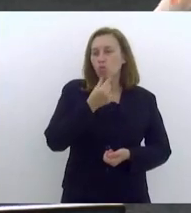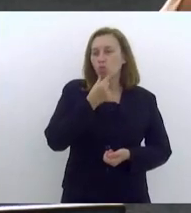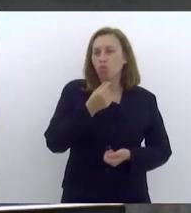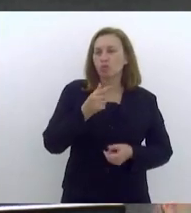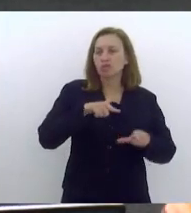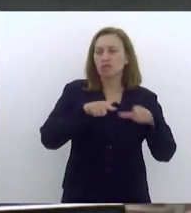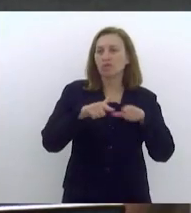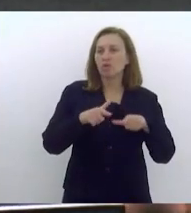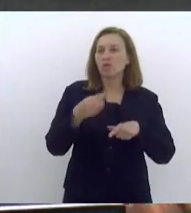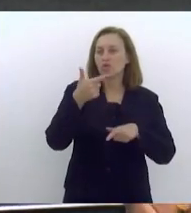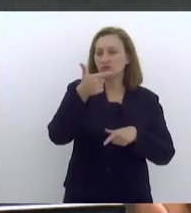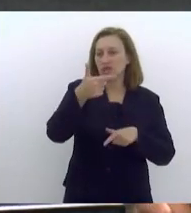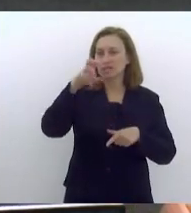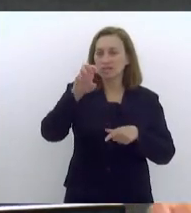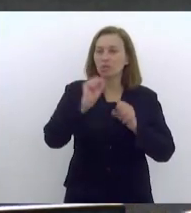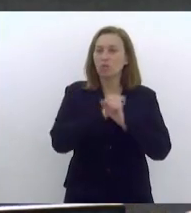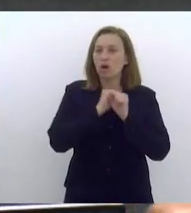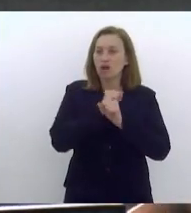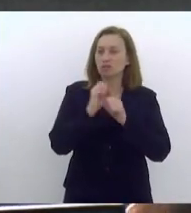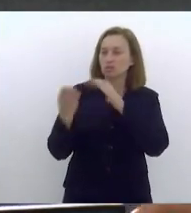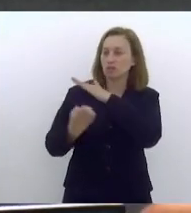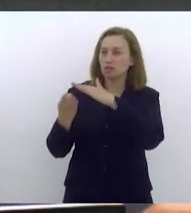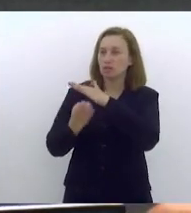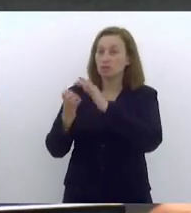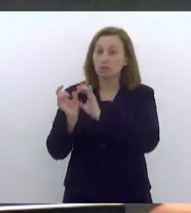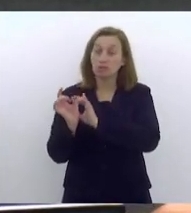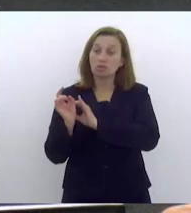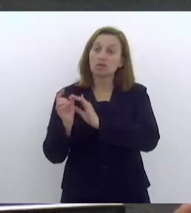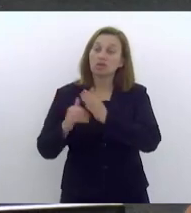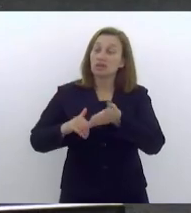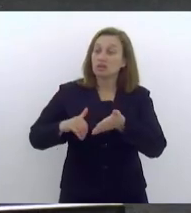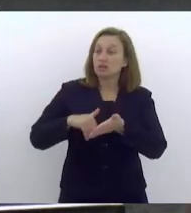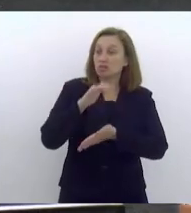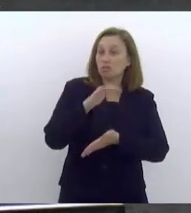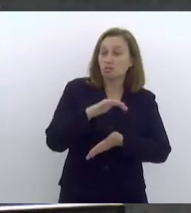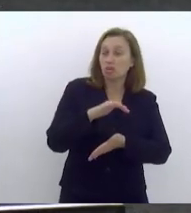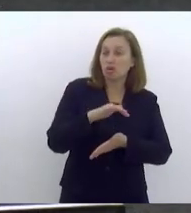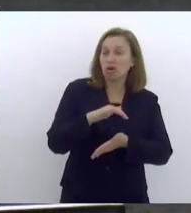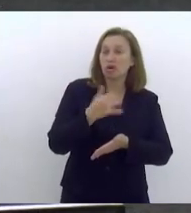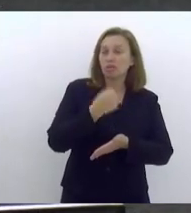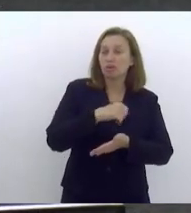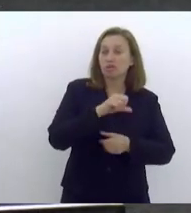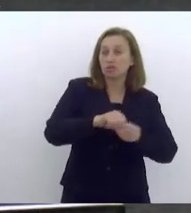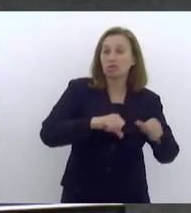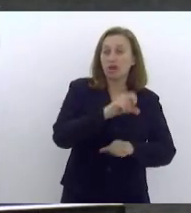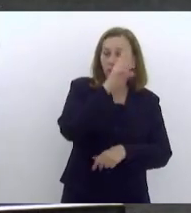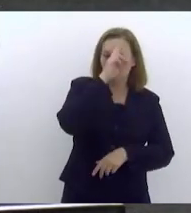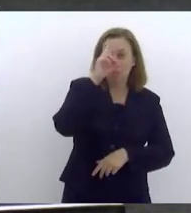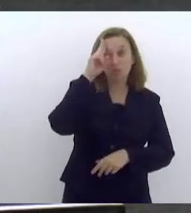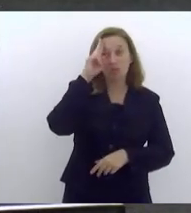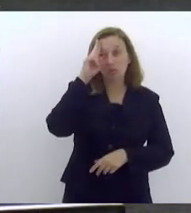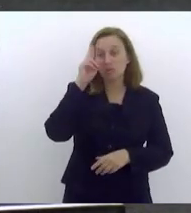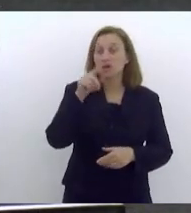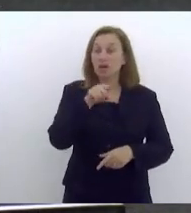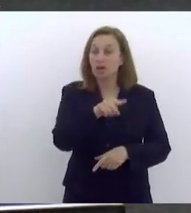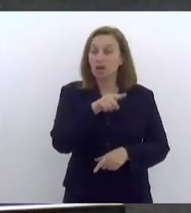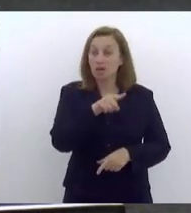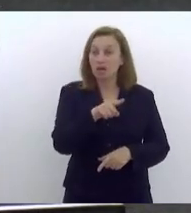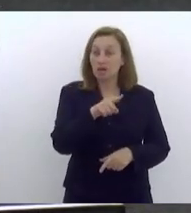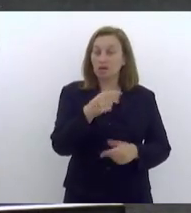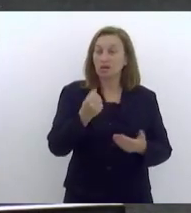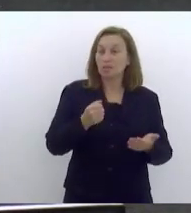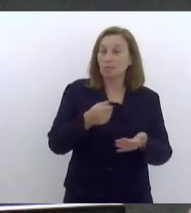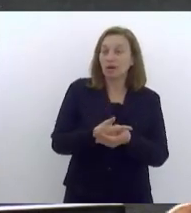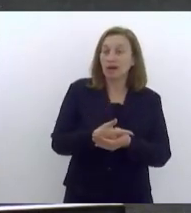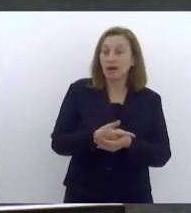numa empresa e infelizmente ficou desempregado, teve que ir para o Uber e automaticamente ele desempregado tem que pagar mais